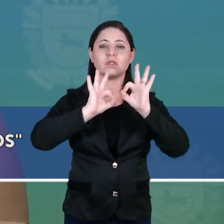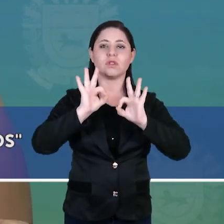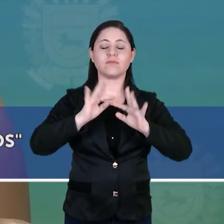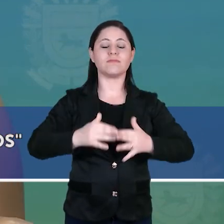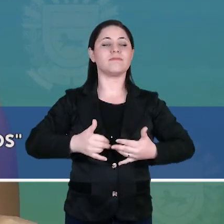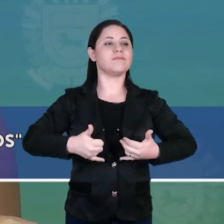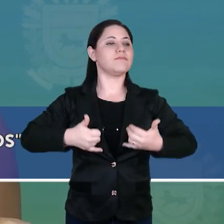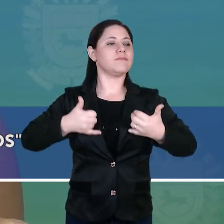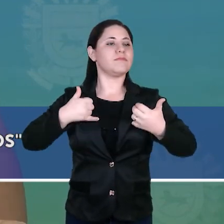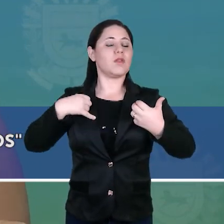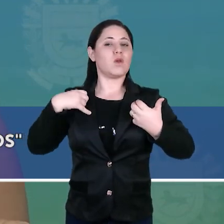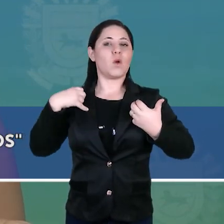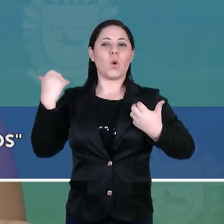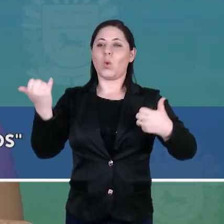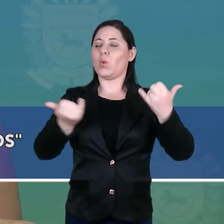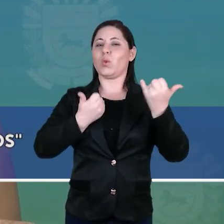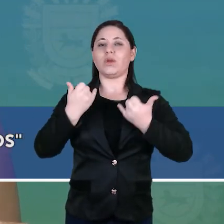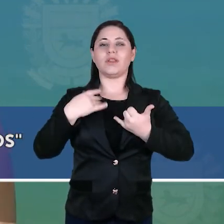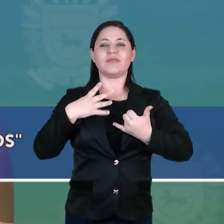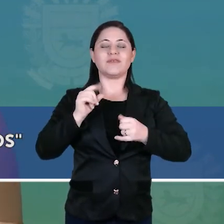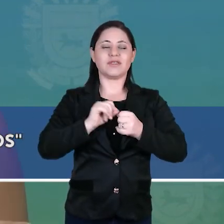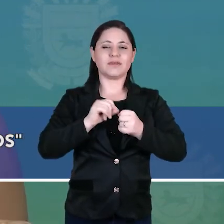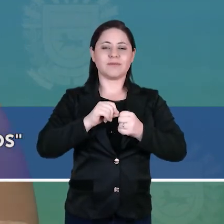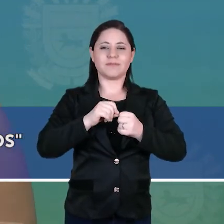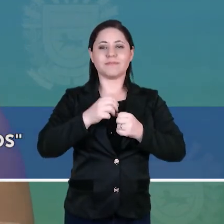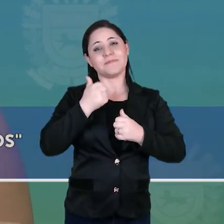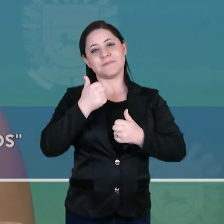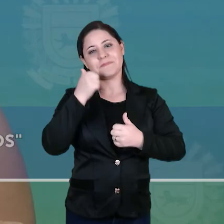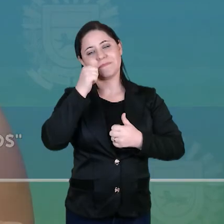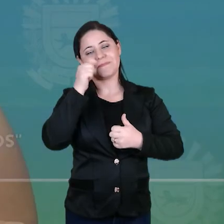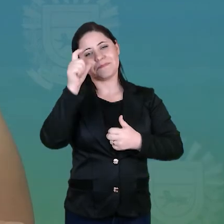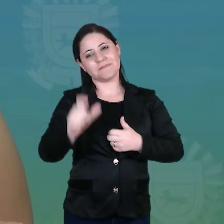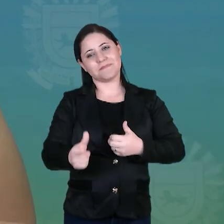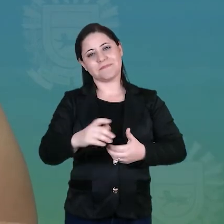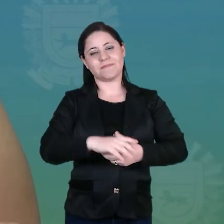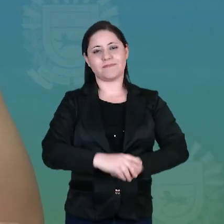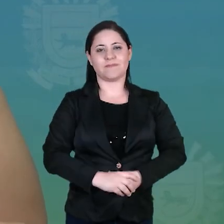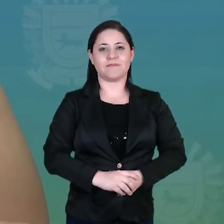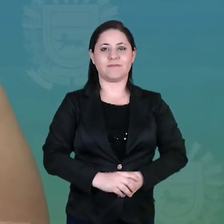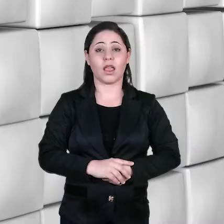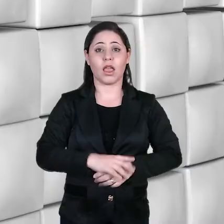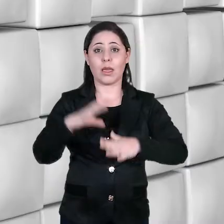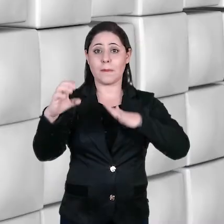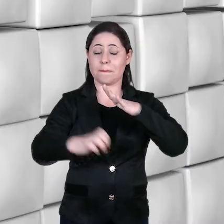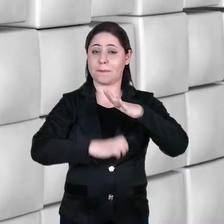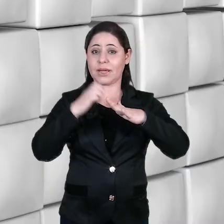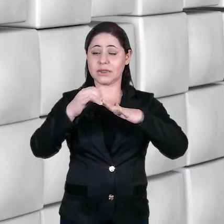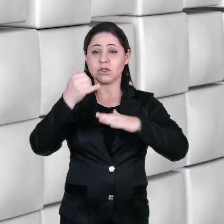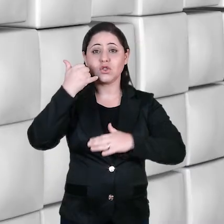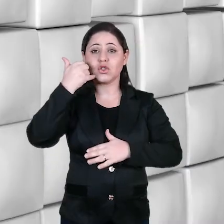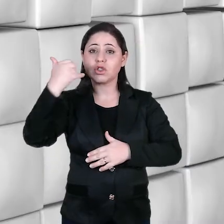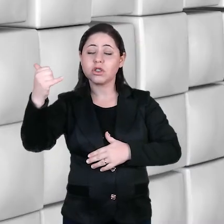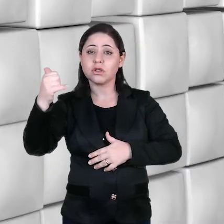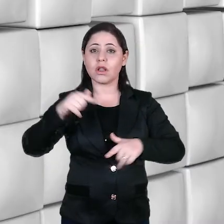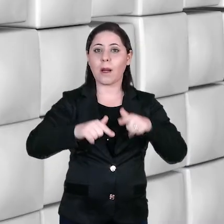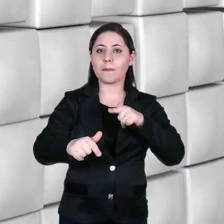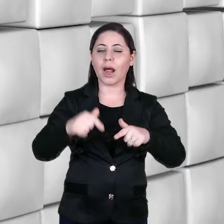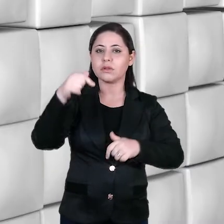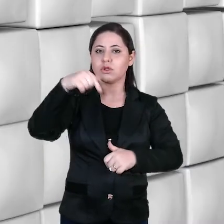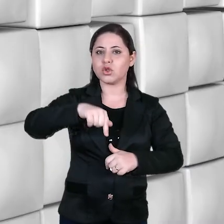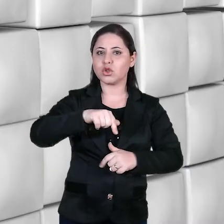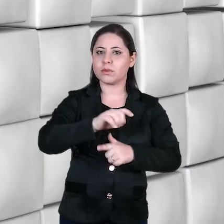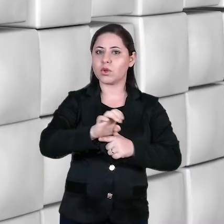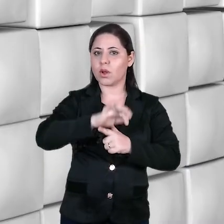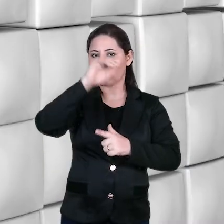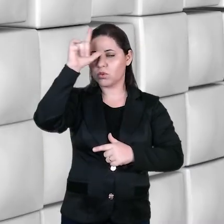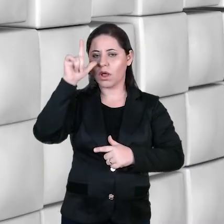autoestima vai lá em cima, porque normalmente você recebe elogios e isso faz muito bem para uma paciente. Companhias de energia que operam em Mato